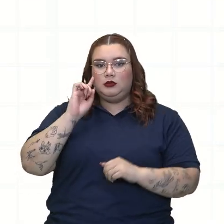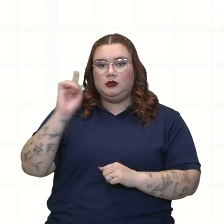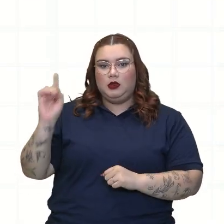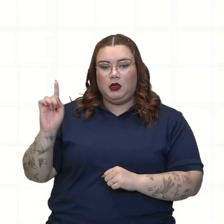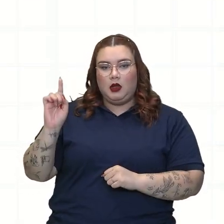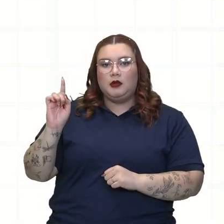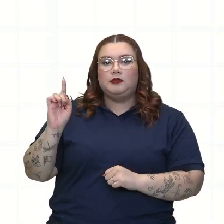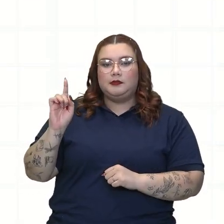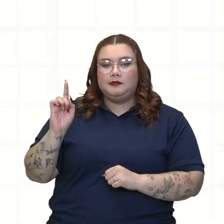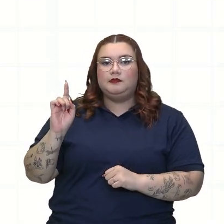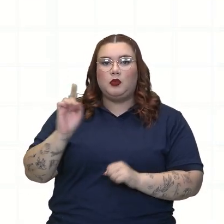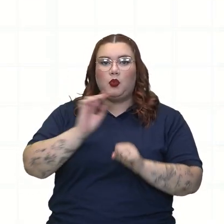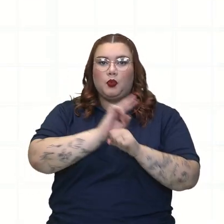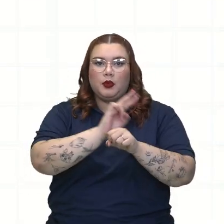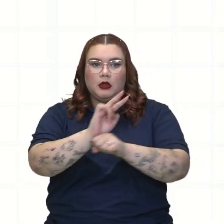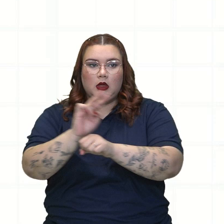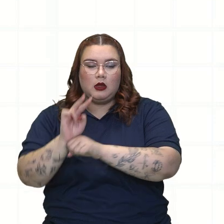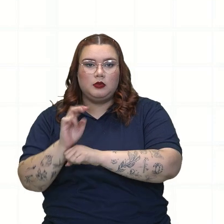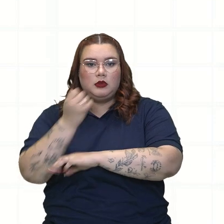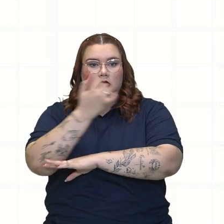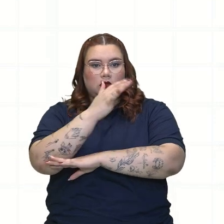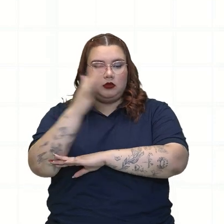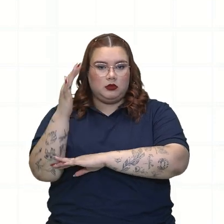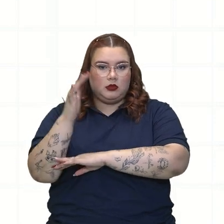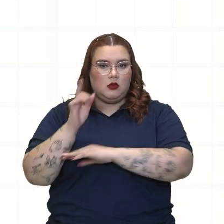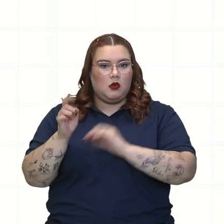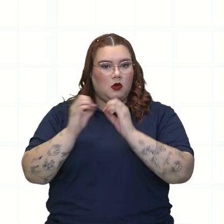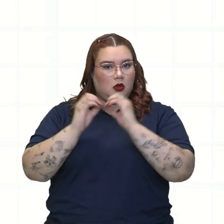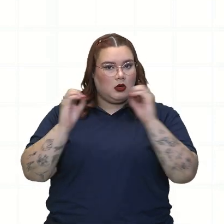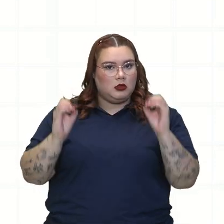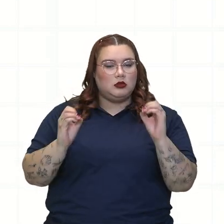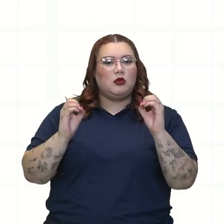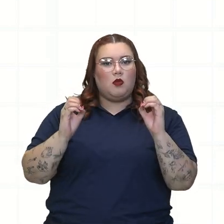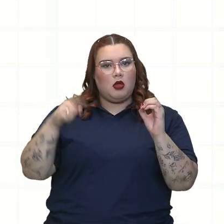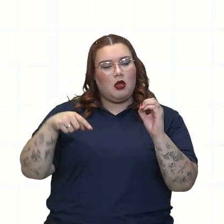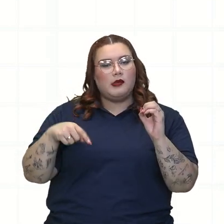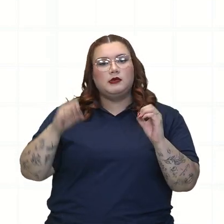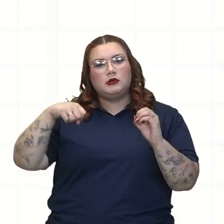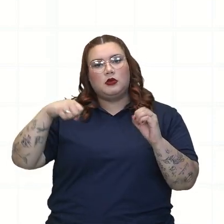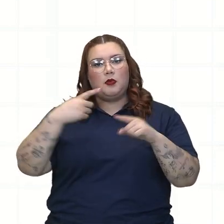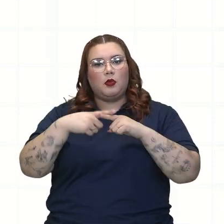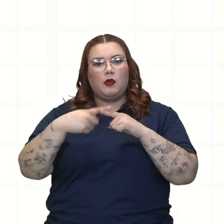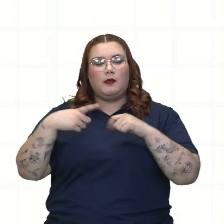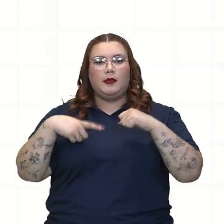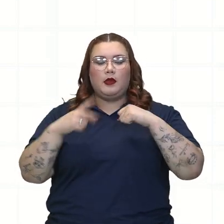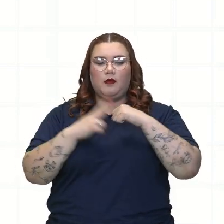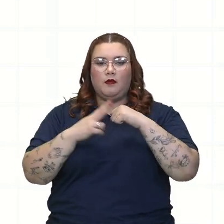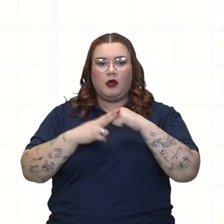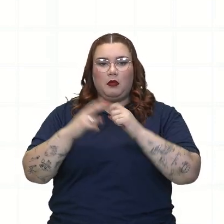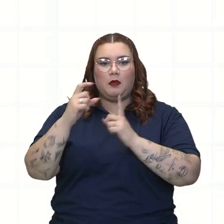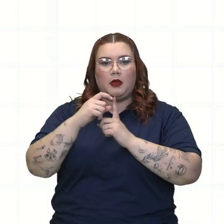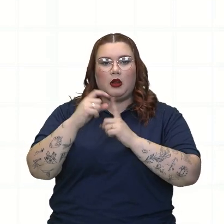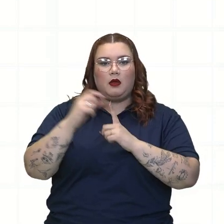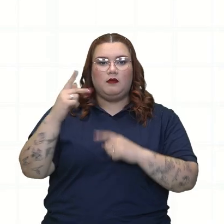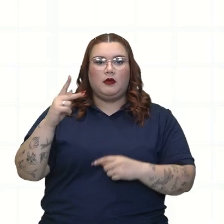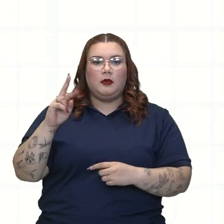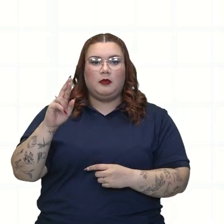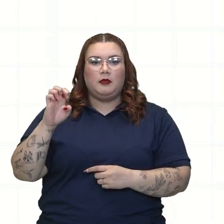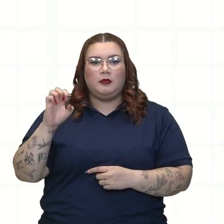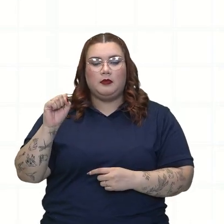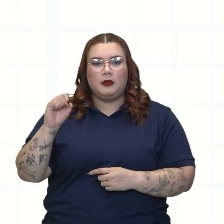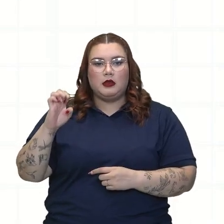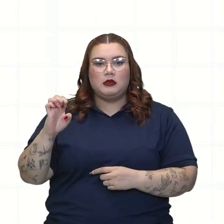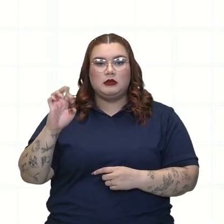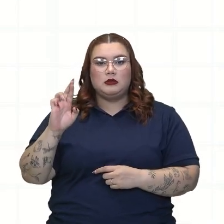Sim, aqui está o verbo. Então, é uma oração. Se é uma oração, então eu posso começar o processo de definir sujeito e predicado, né? Ou